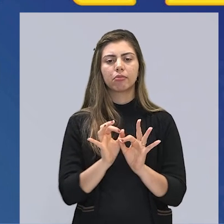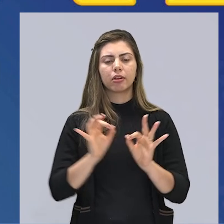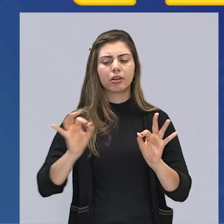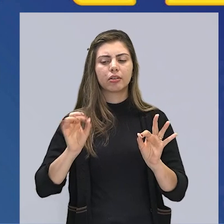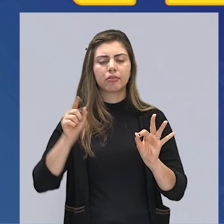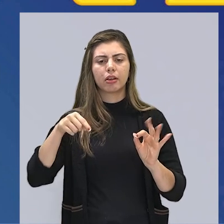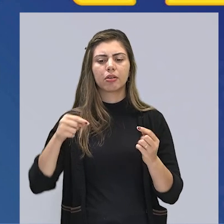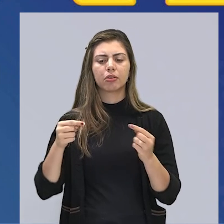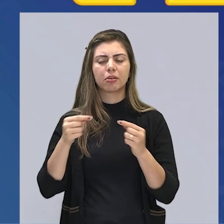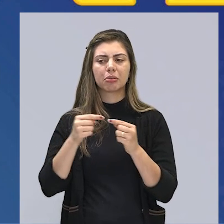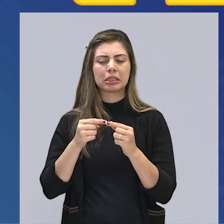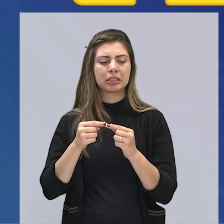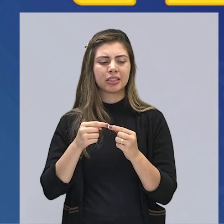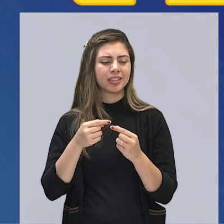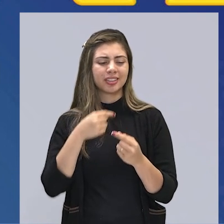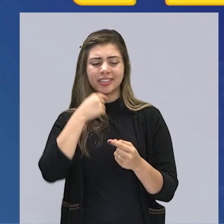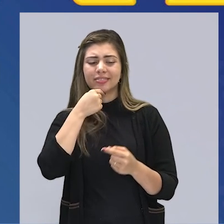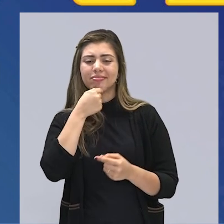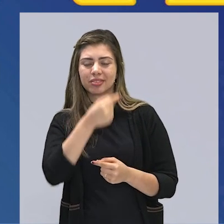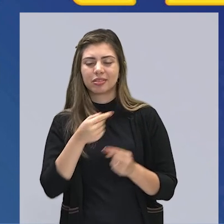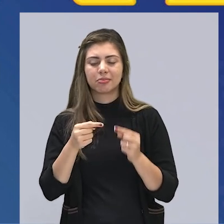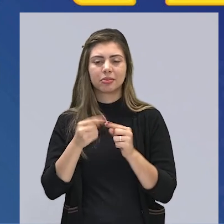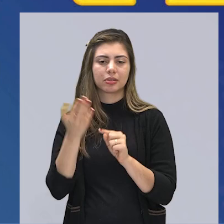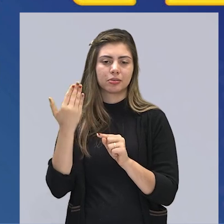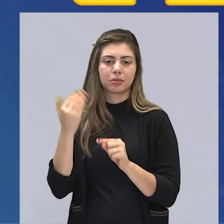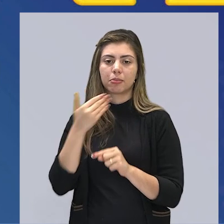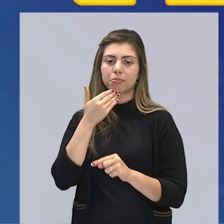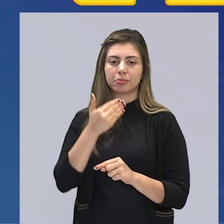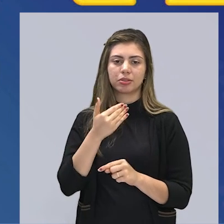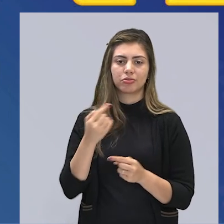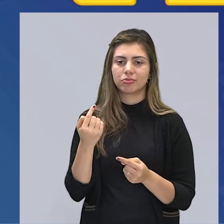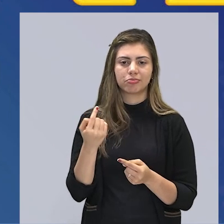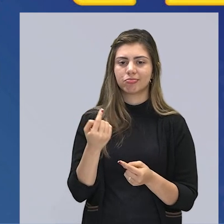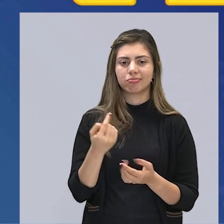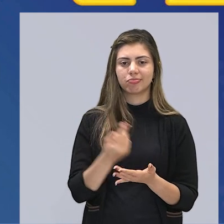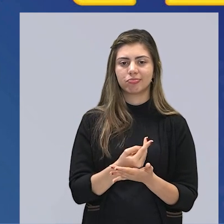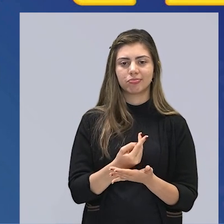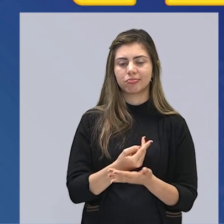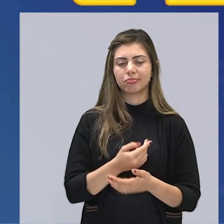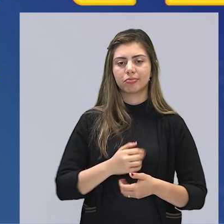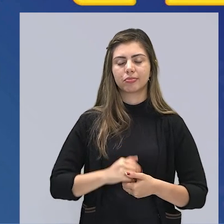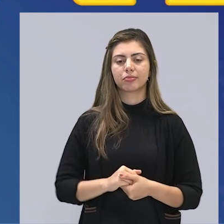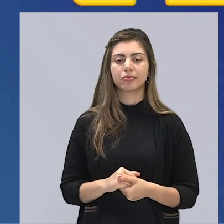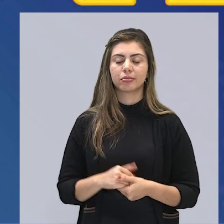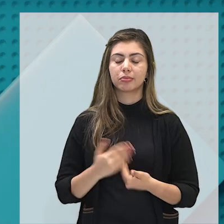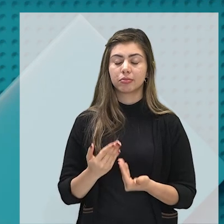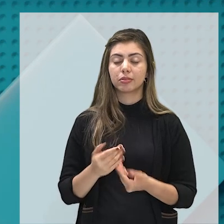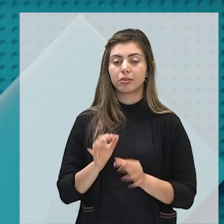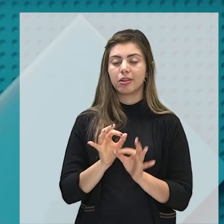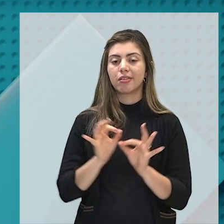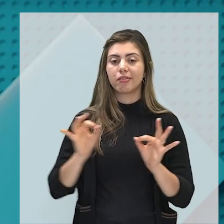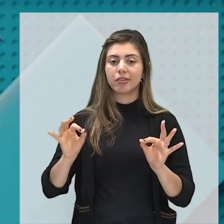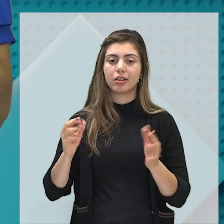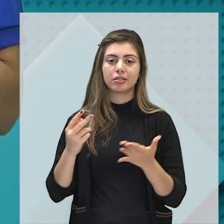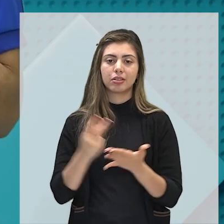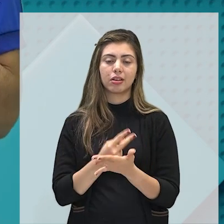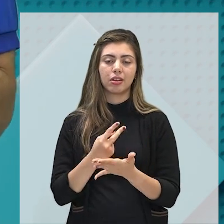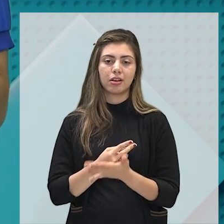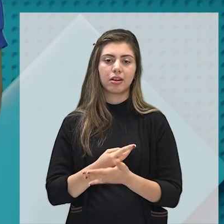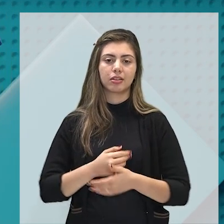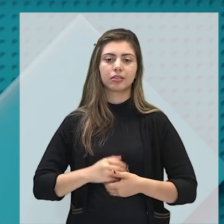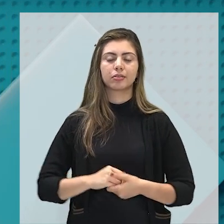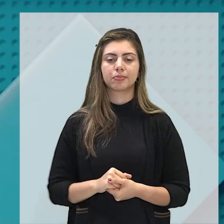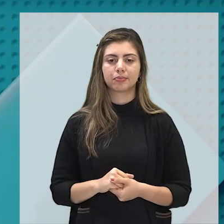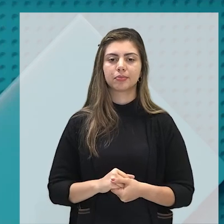uma incapacidade no passado, não um pedido, tá certo? Então, essa frase aí, ela se encaixa,